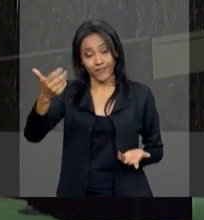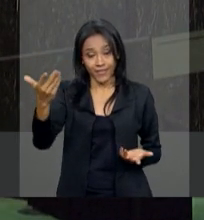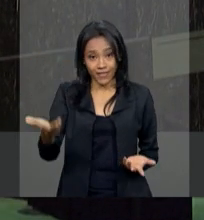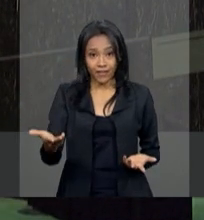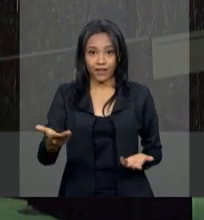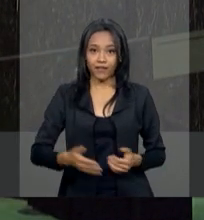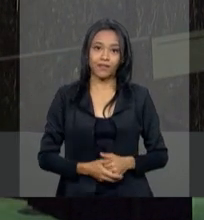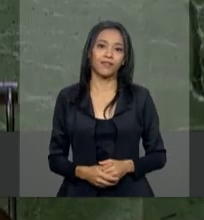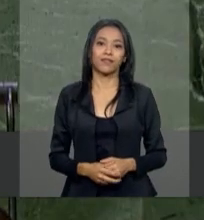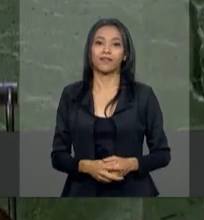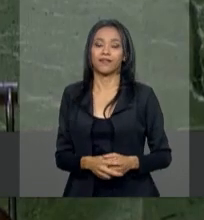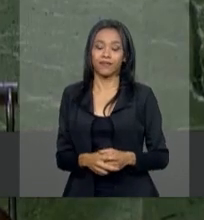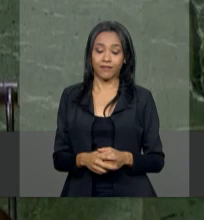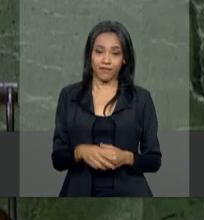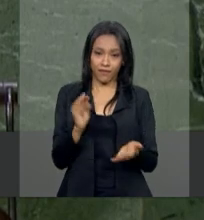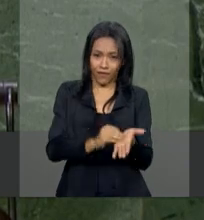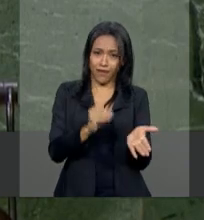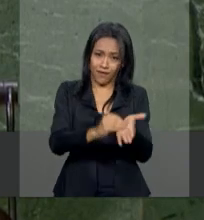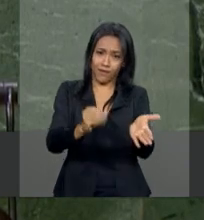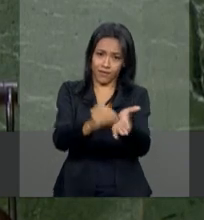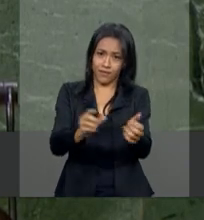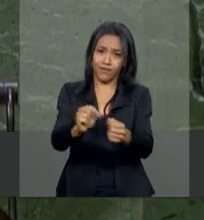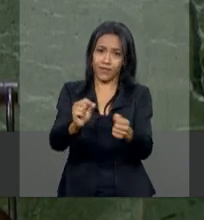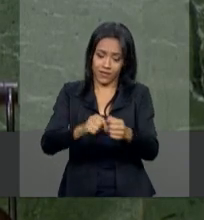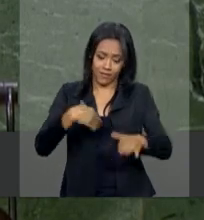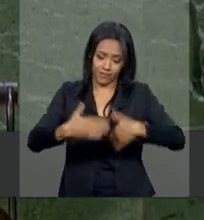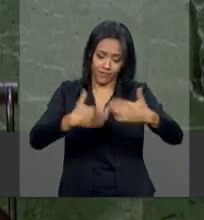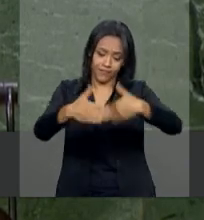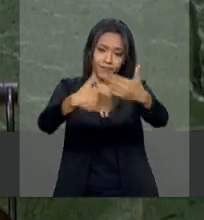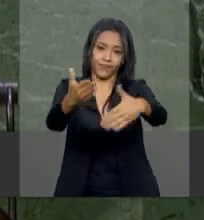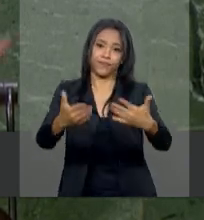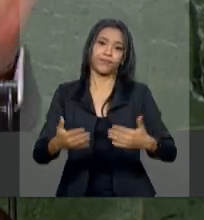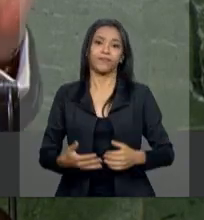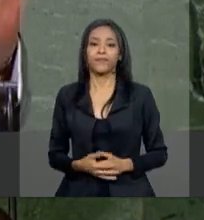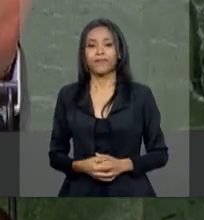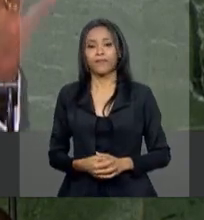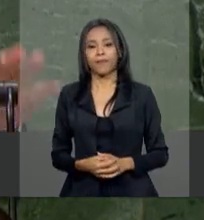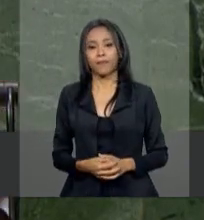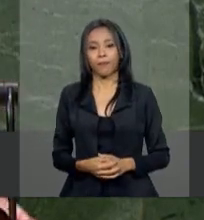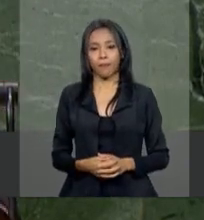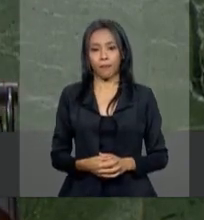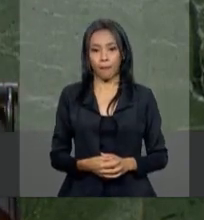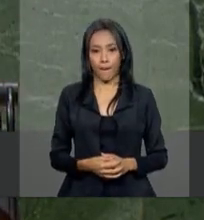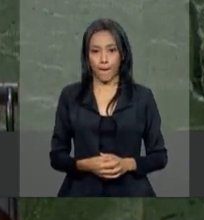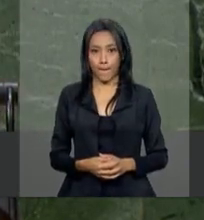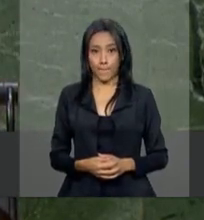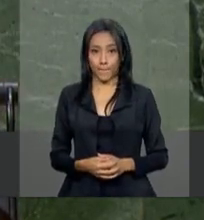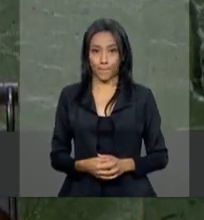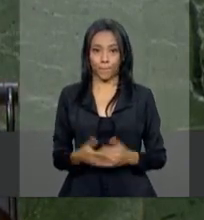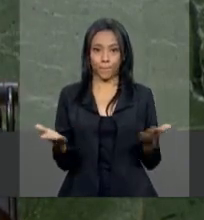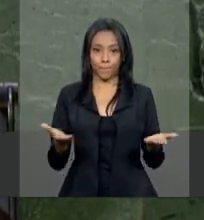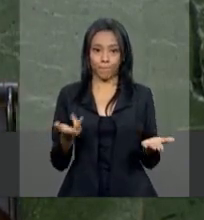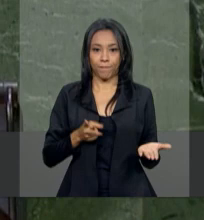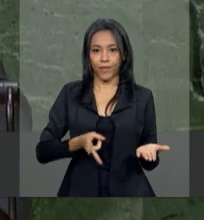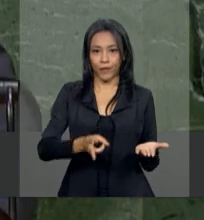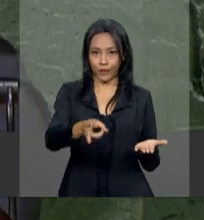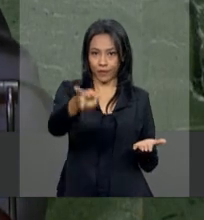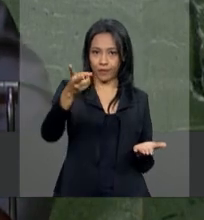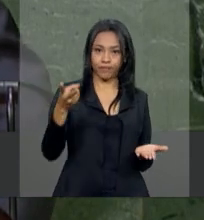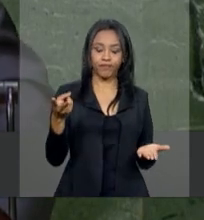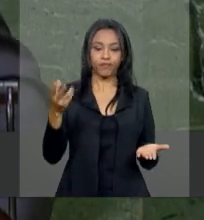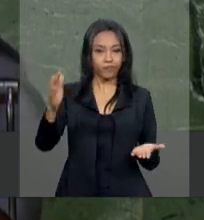esta por fazer a voltamos até agora é ir adiante o próximo